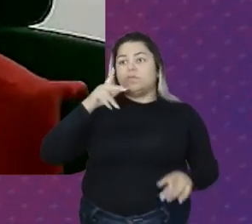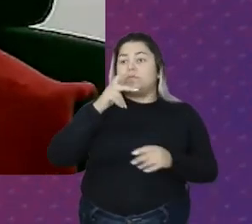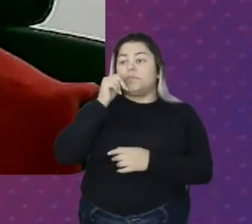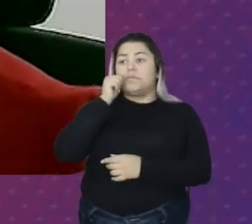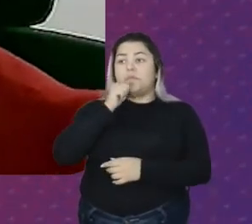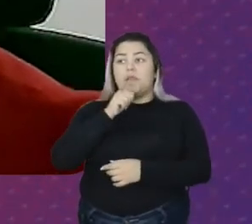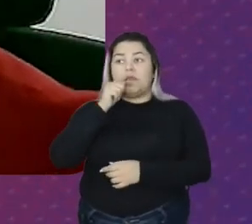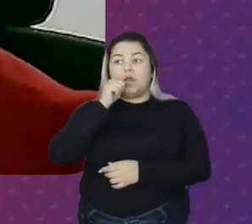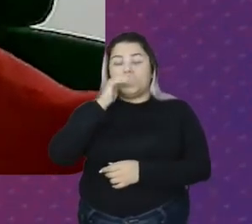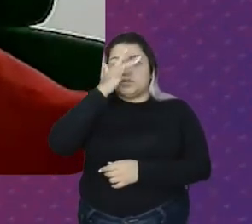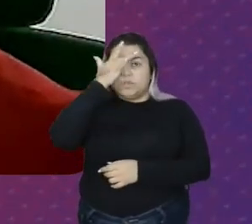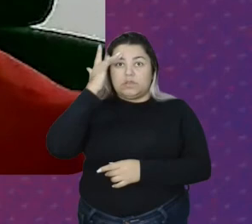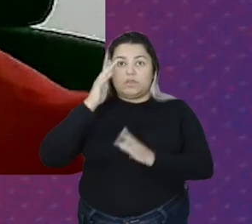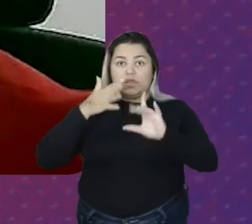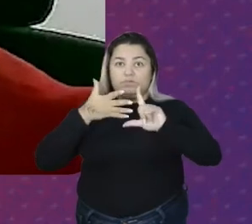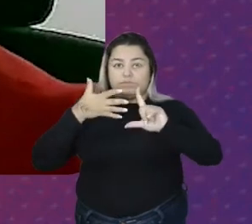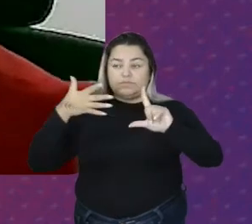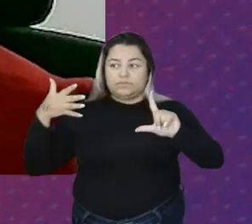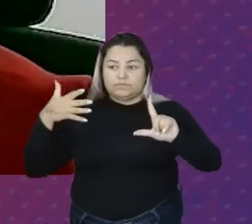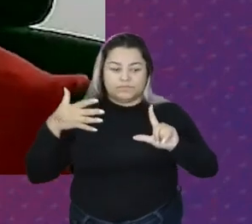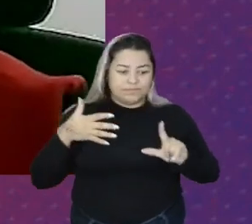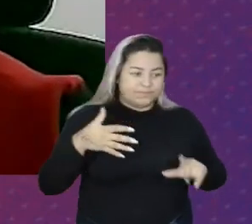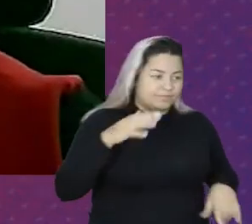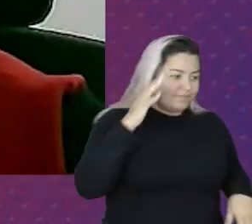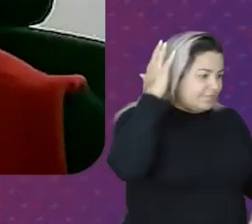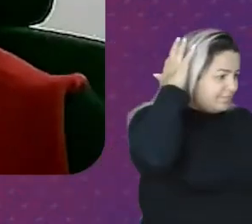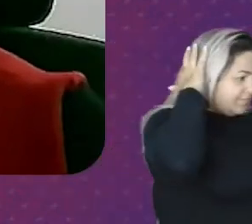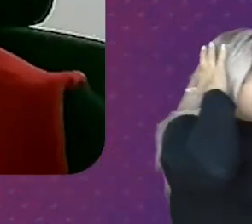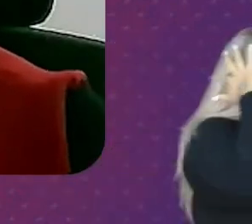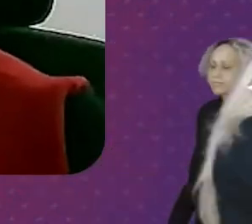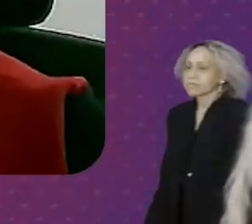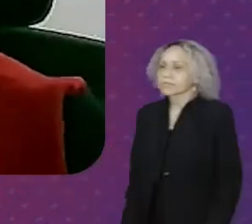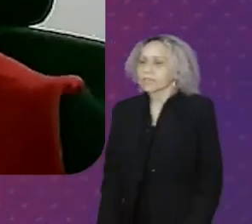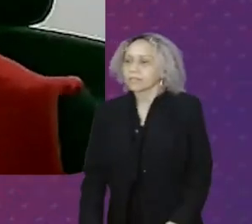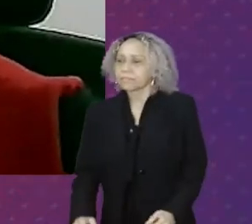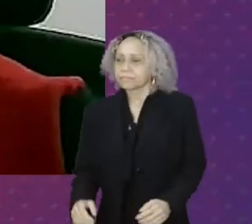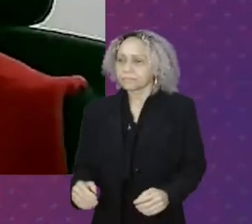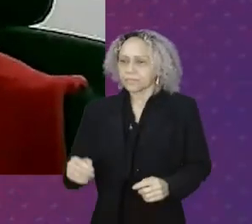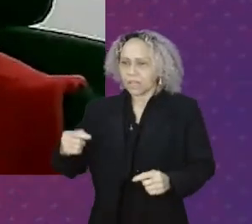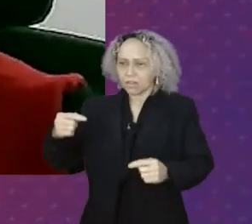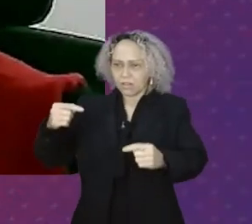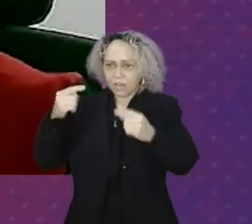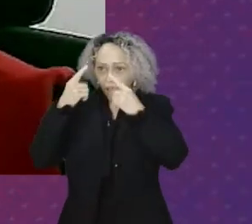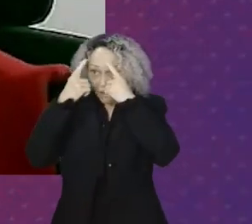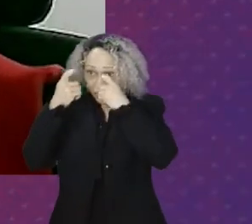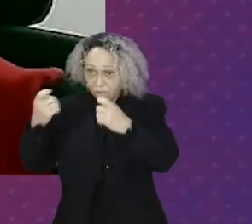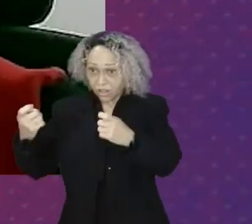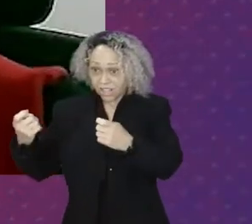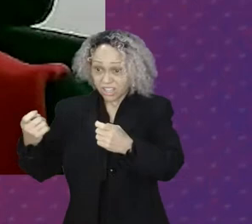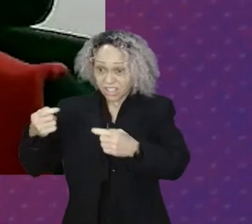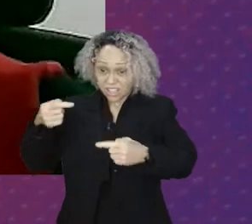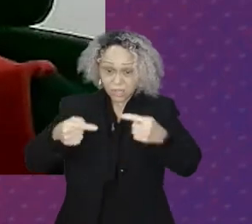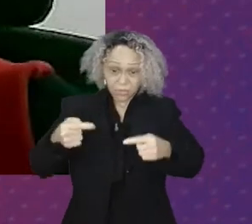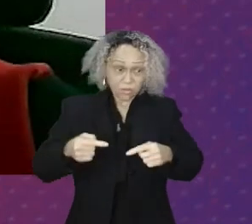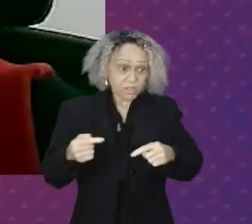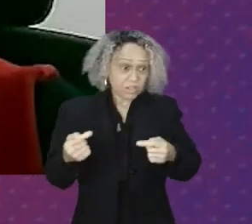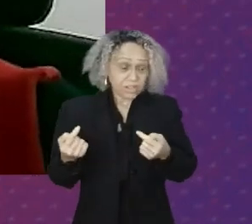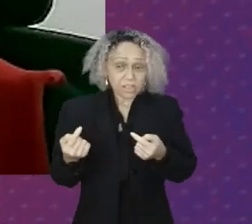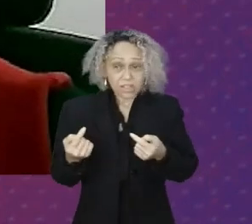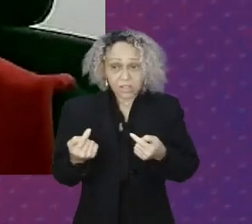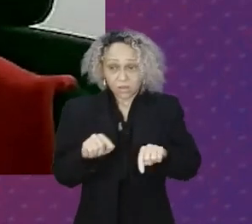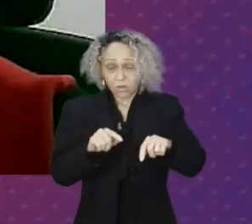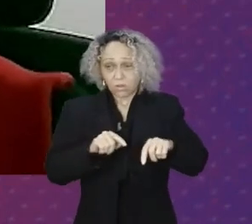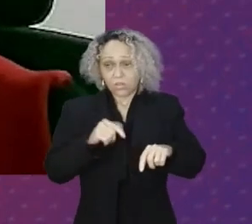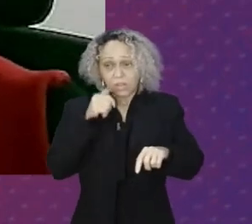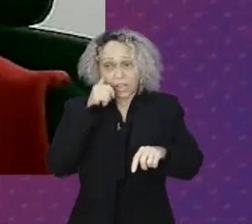pessoas LGBTQIA+, e também o que nós consideramos gravíssimo, que são